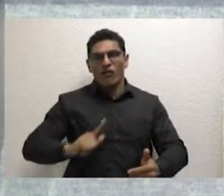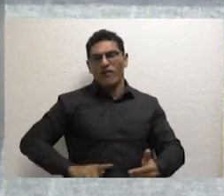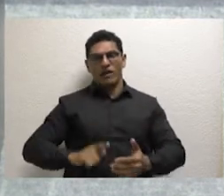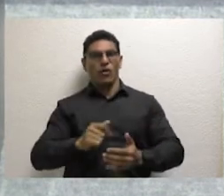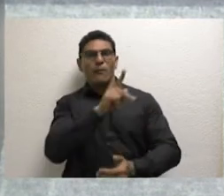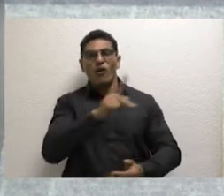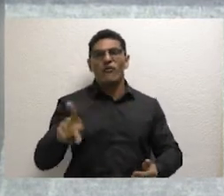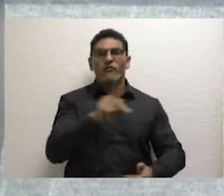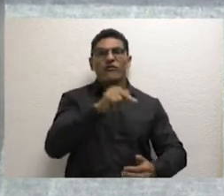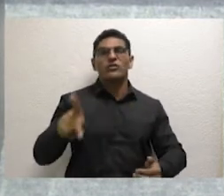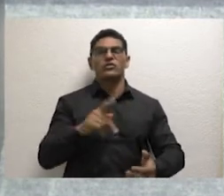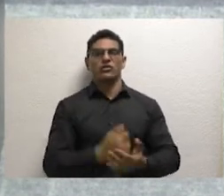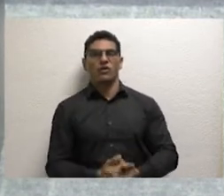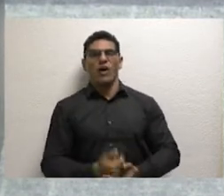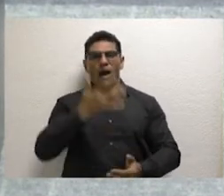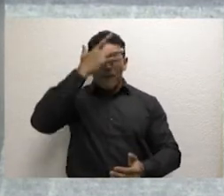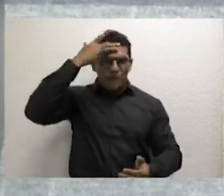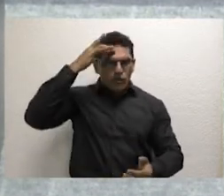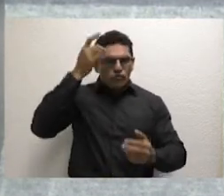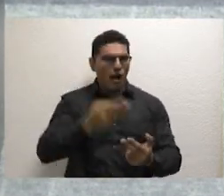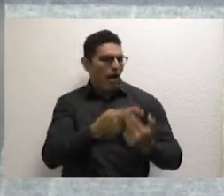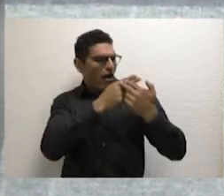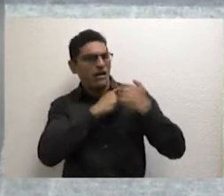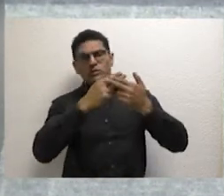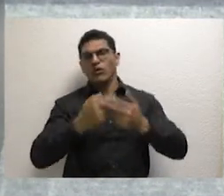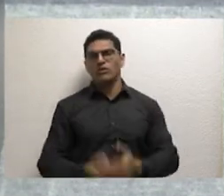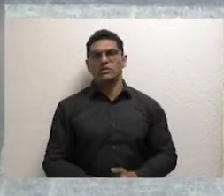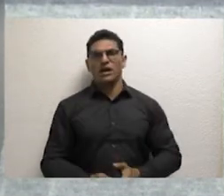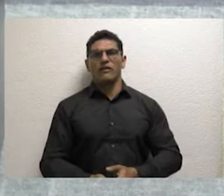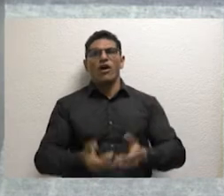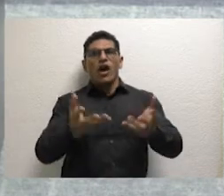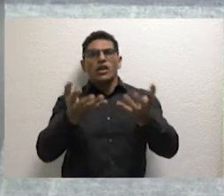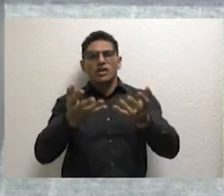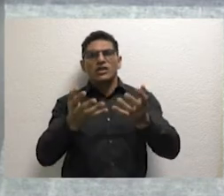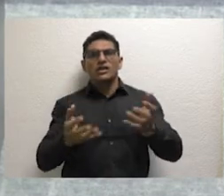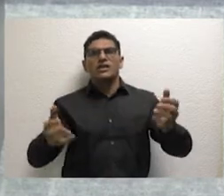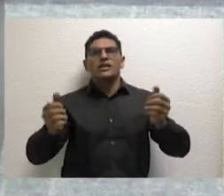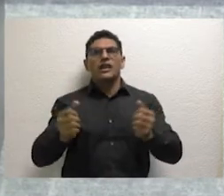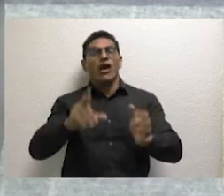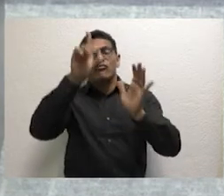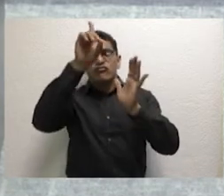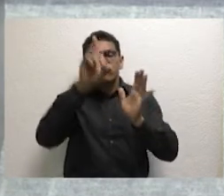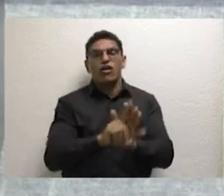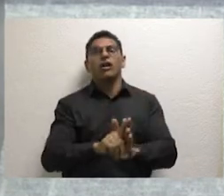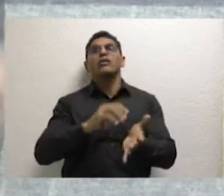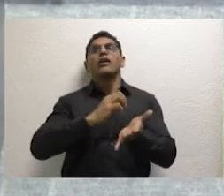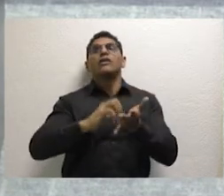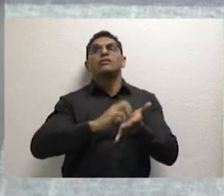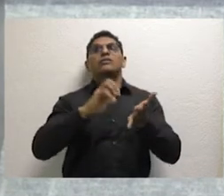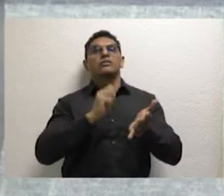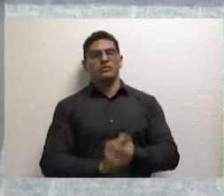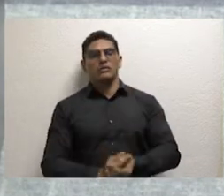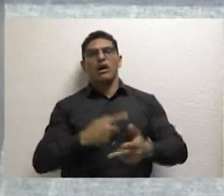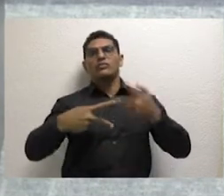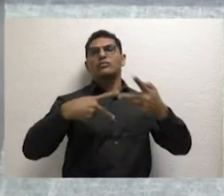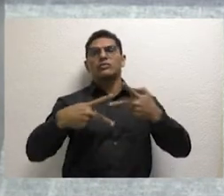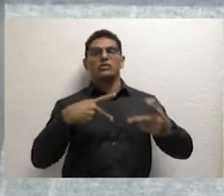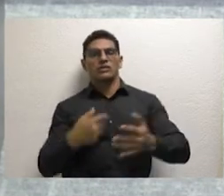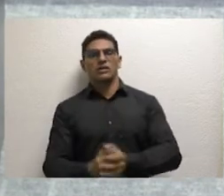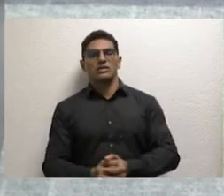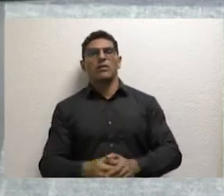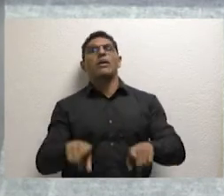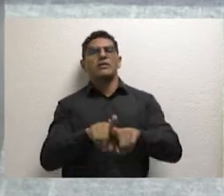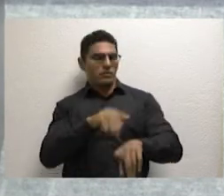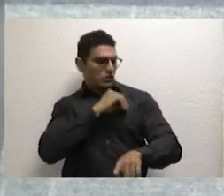professor é uma pessoa responsável que quer sua participação na administração mas fazendo juiz a sua